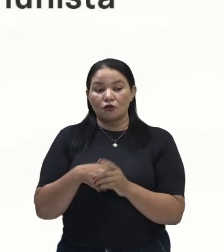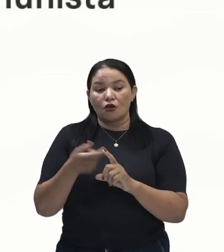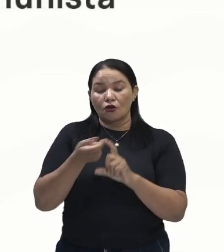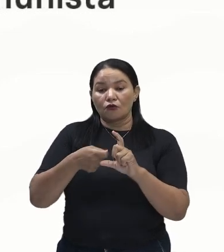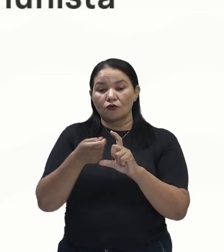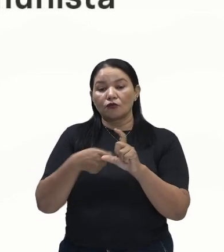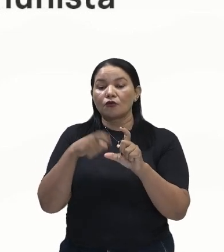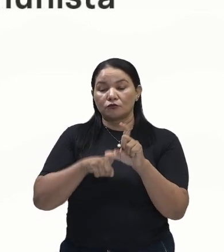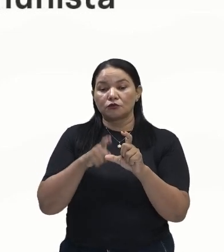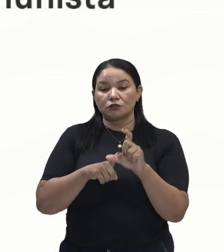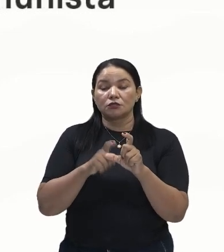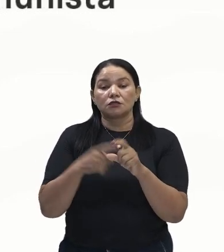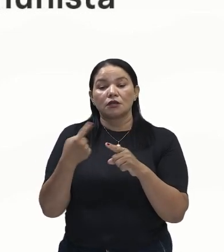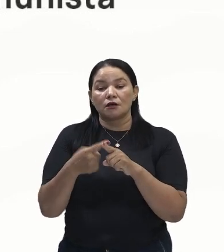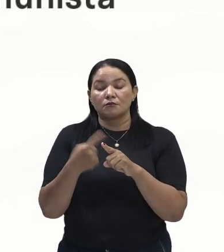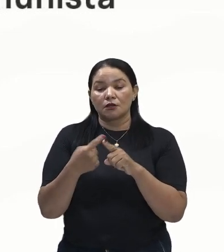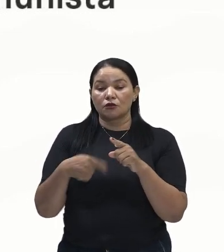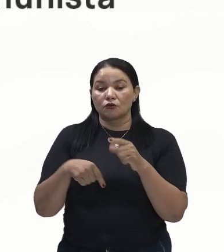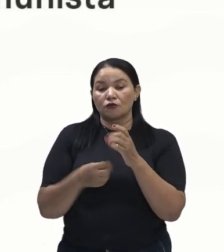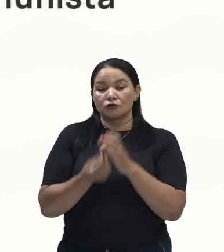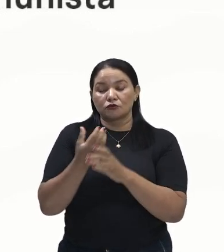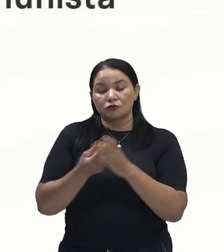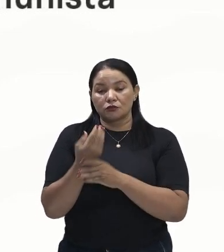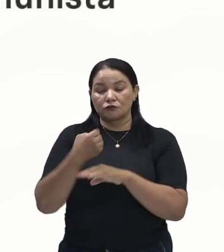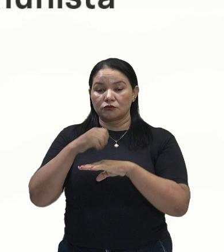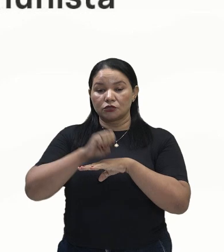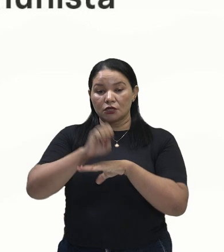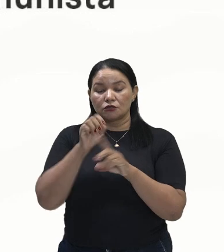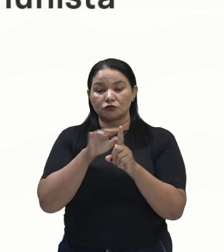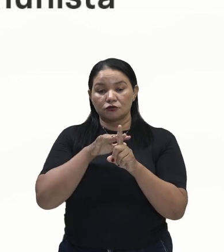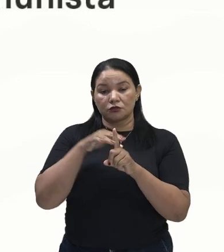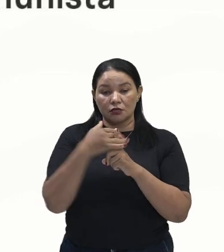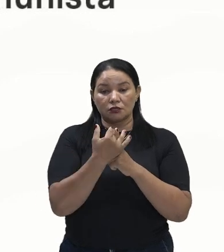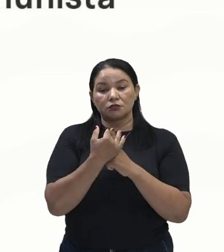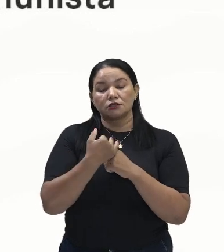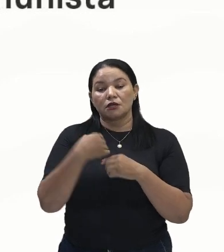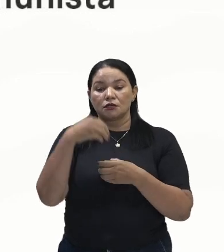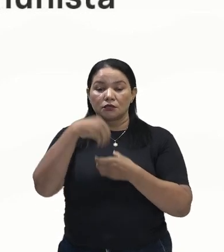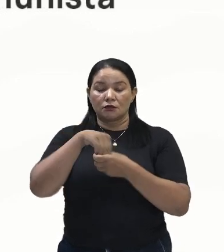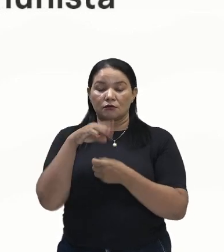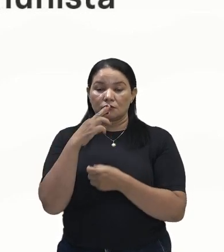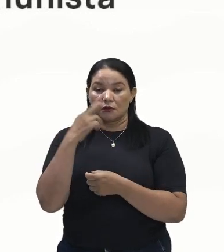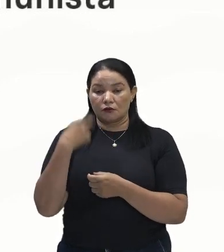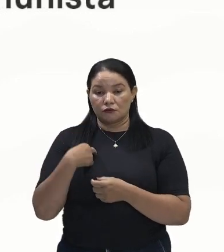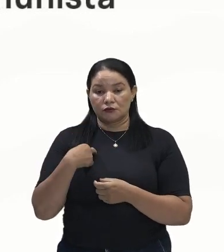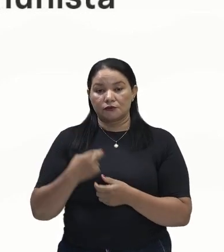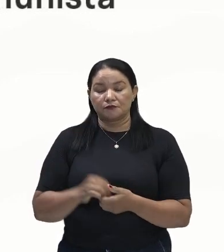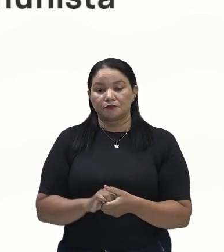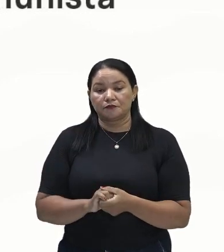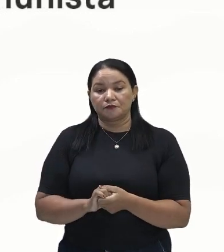a construção de um Estado socialista na Rússia.